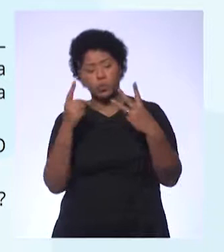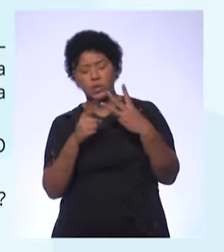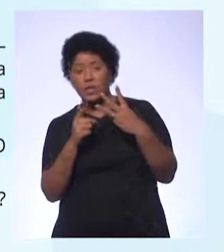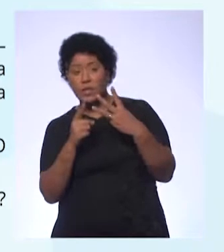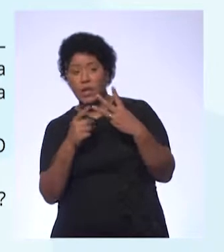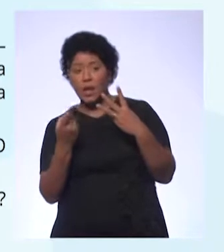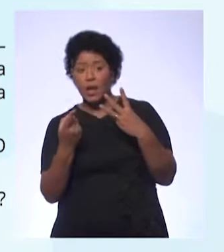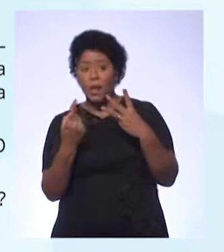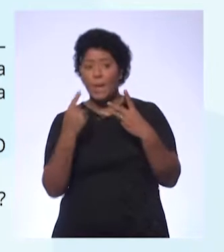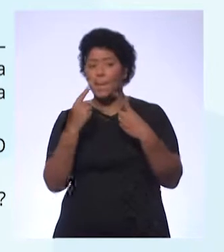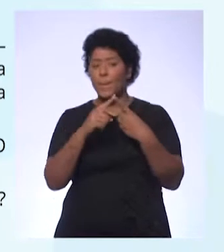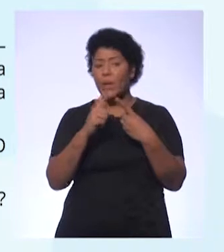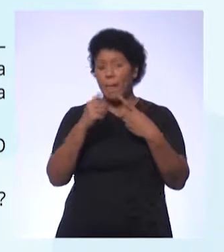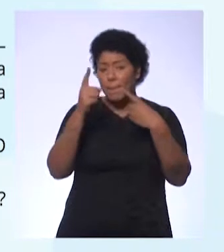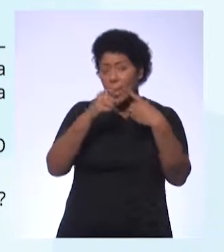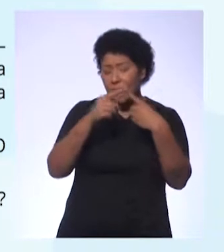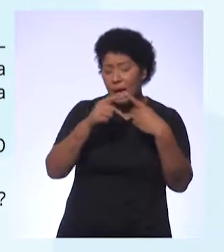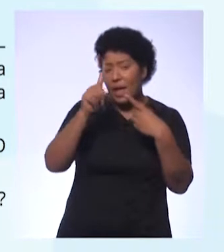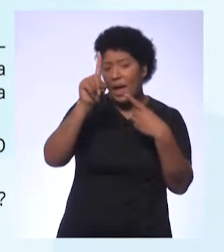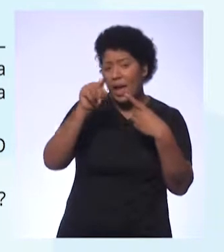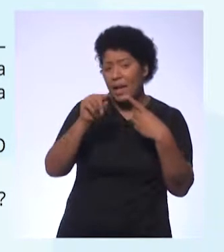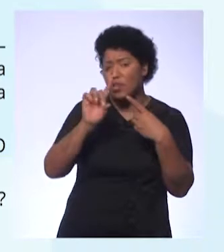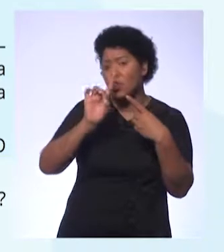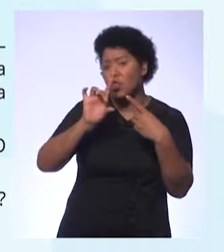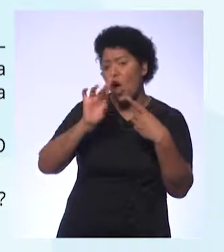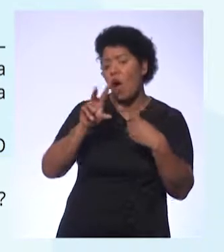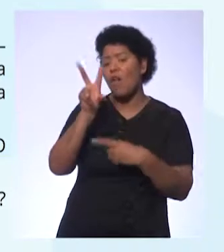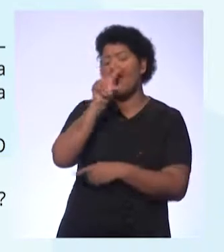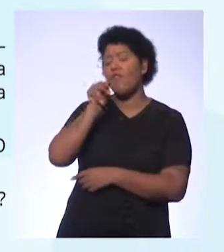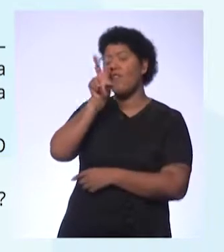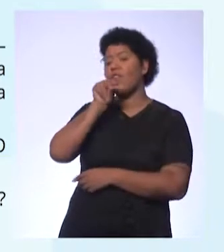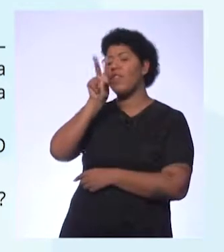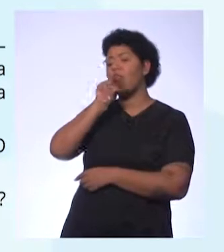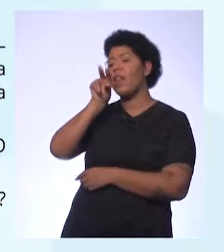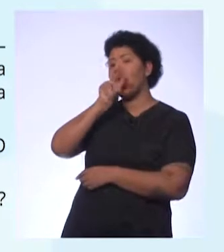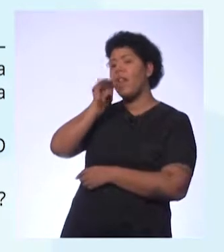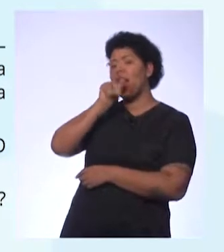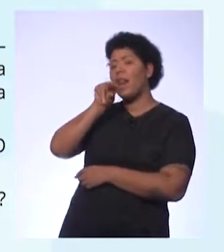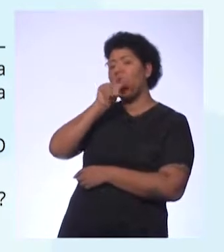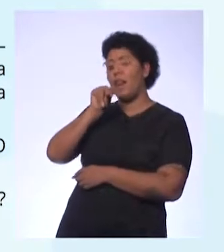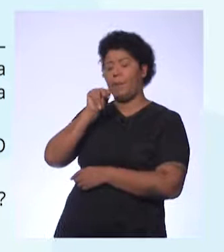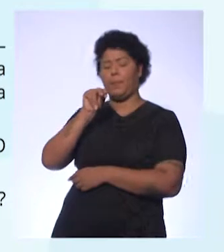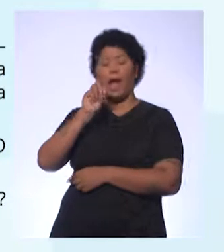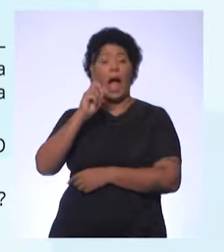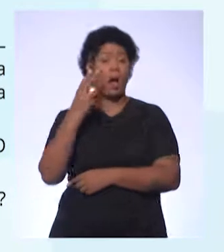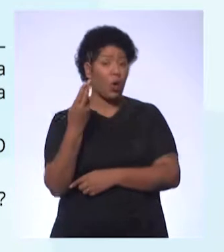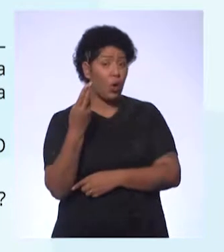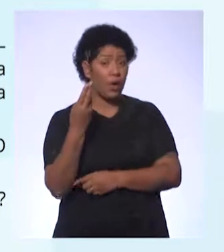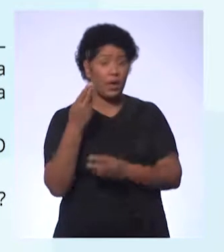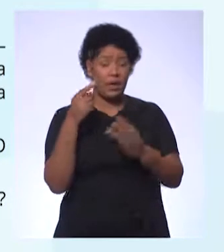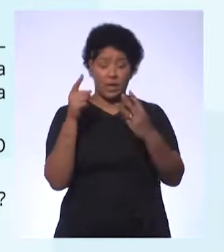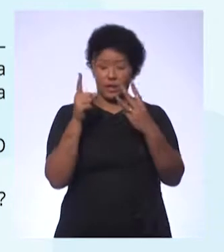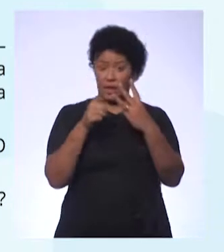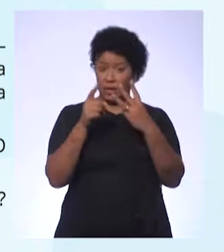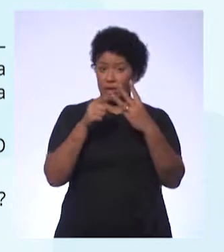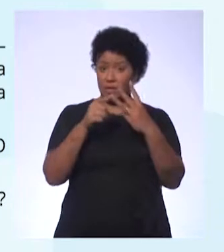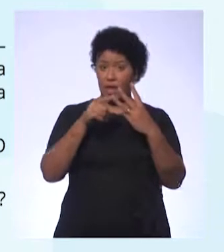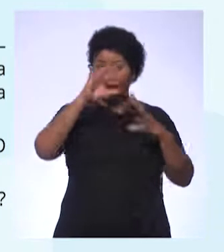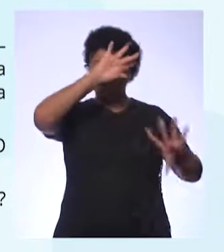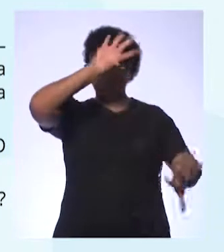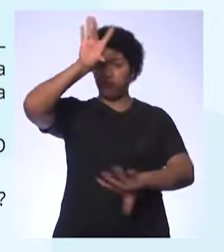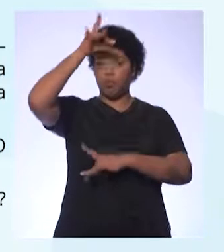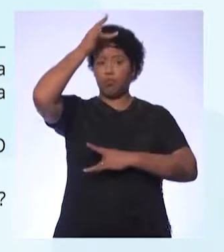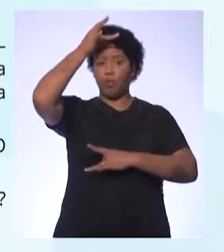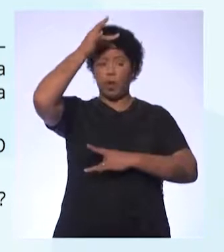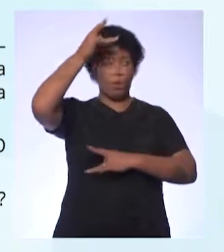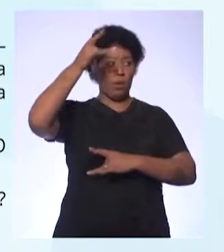não faz parte da história, ele simplesmente está olhando de fora. Em primeira pessoa ele se torna um personagem, né? Ele está dentro da história. 2. Quem